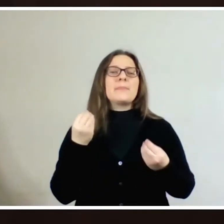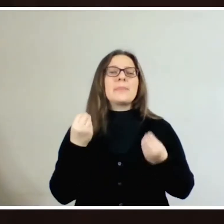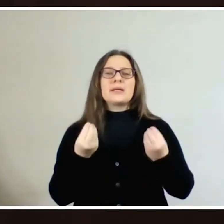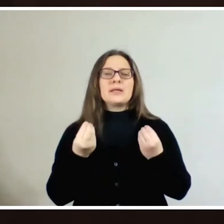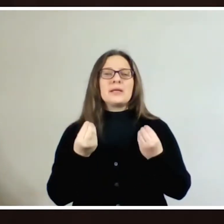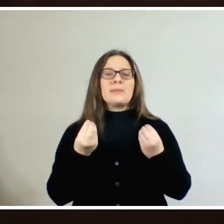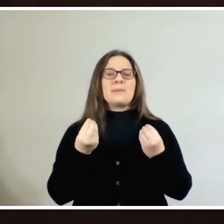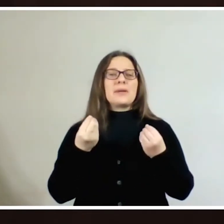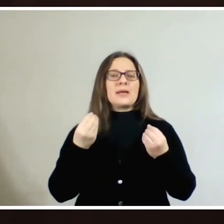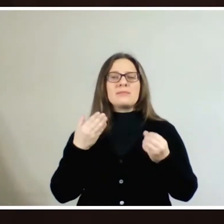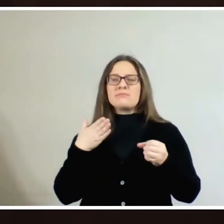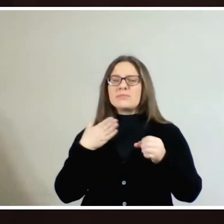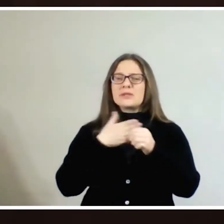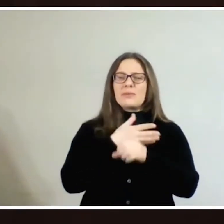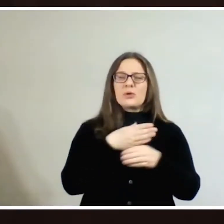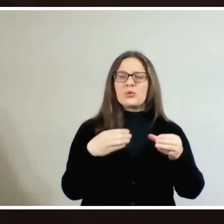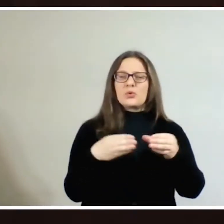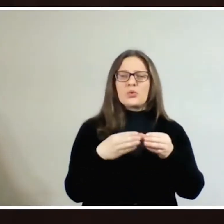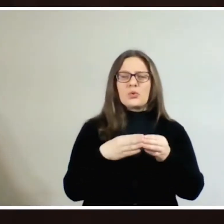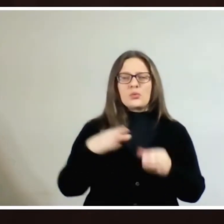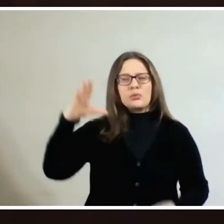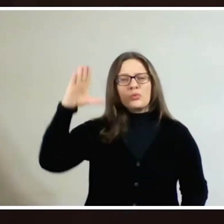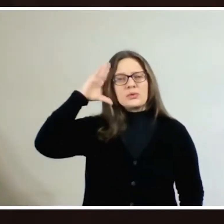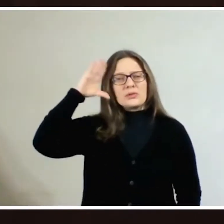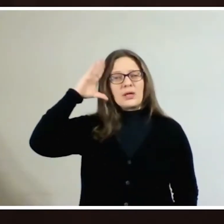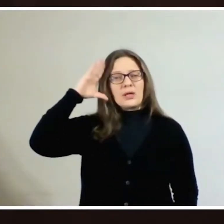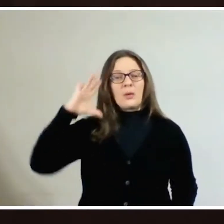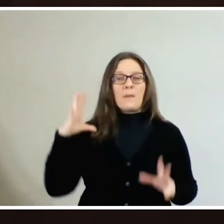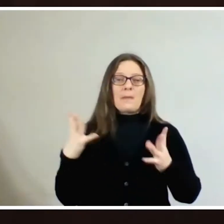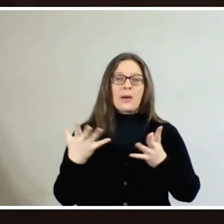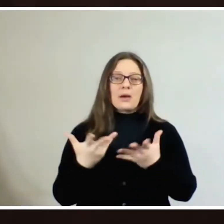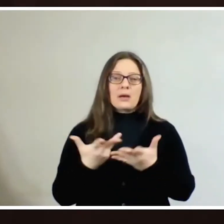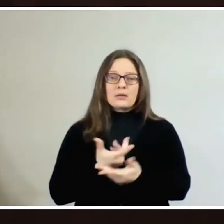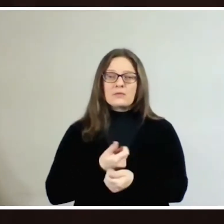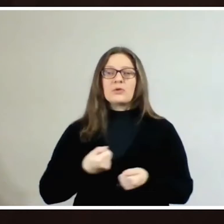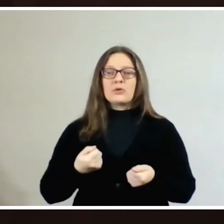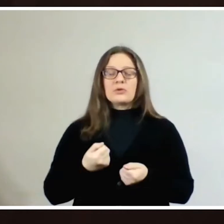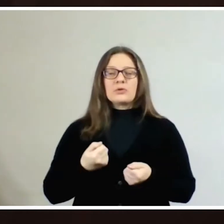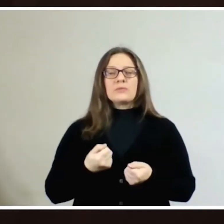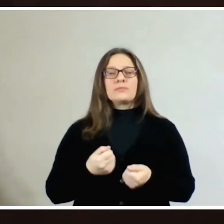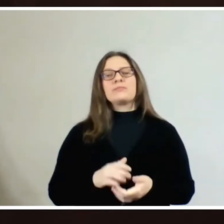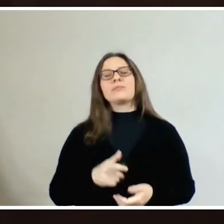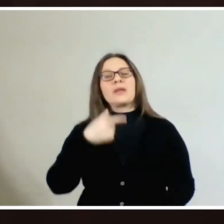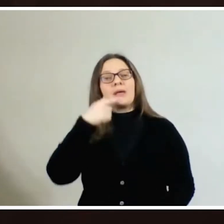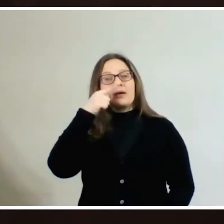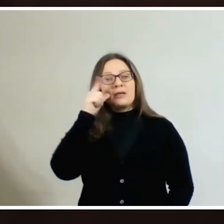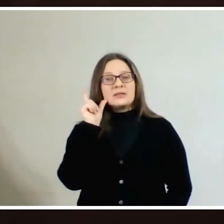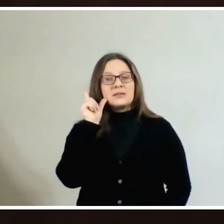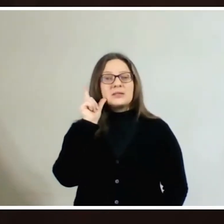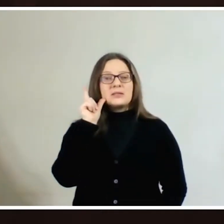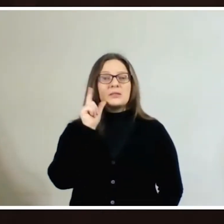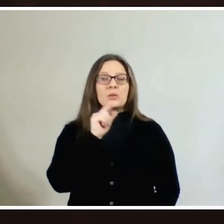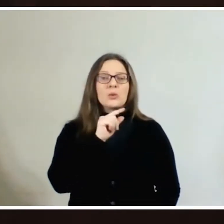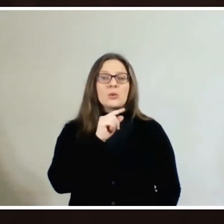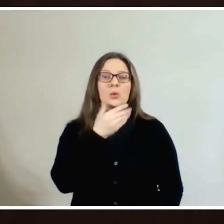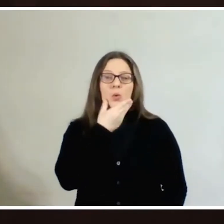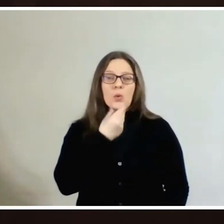maravilhoso. Antes da reunião, um irmão me falou que ele esteve em Campos do Jordão